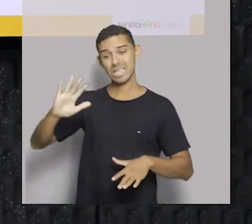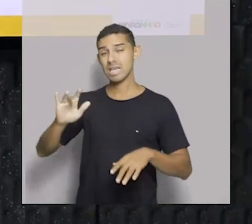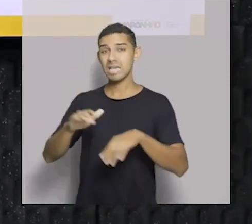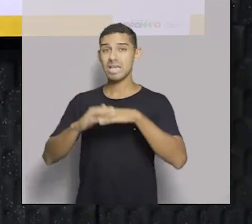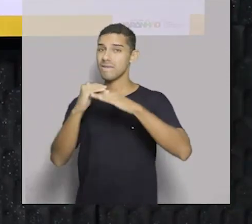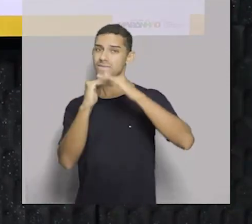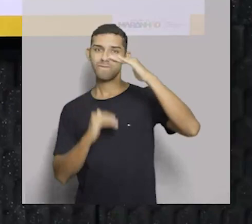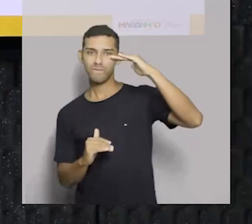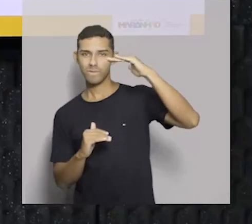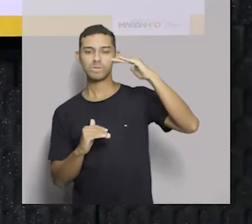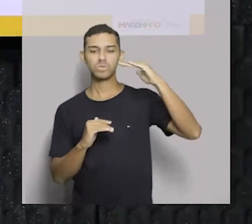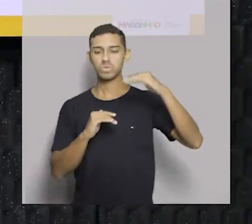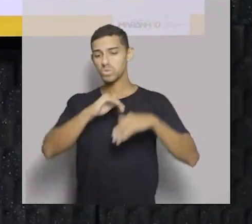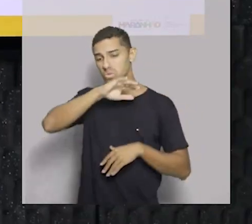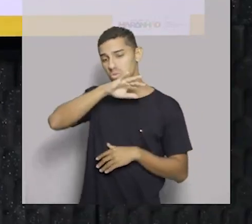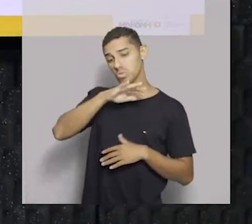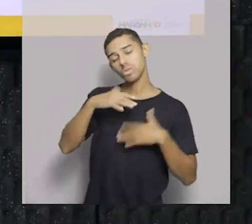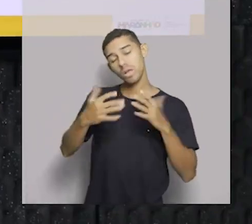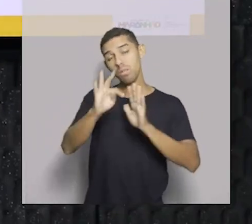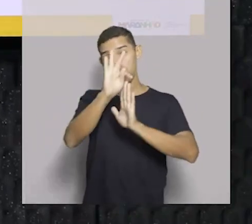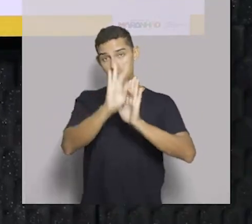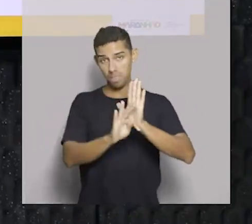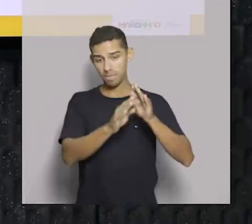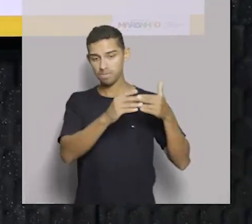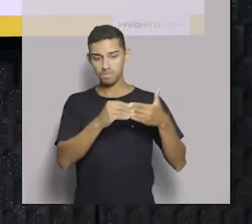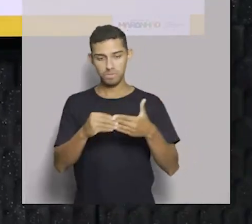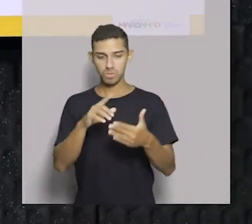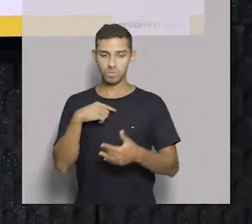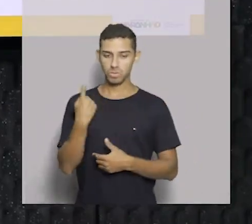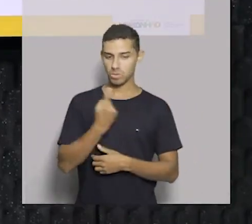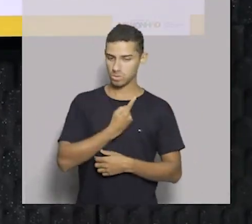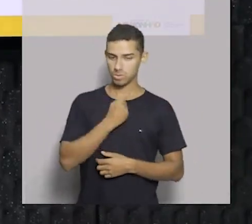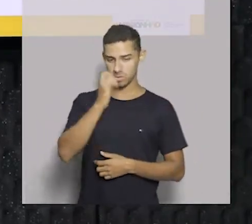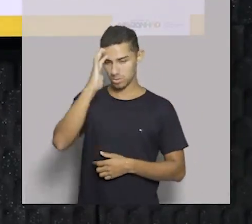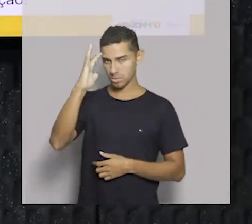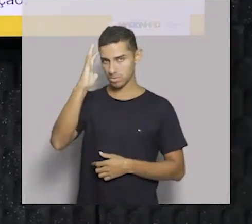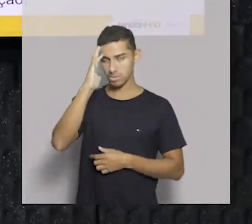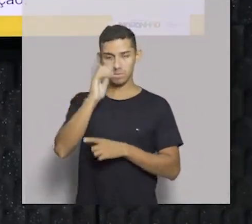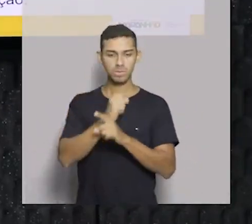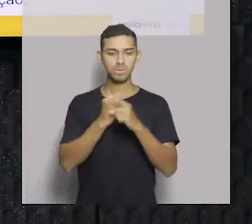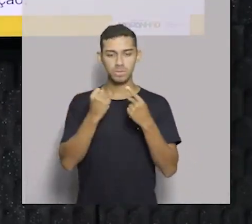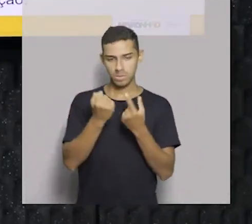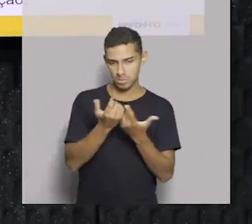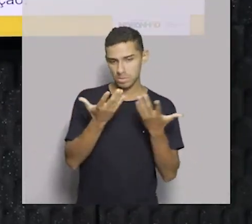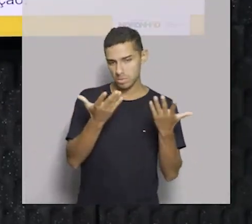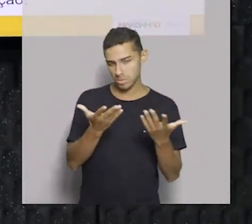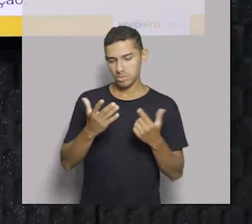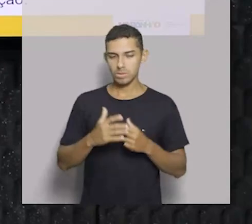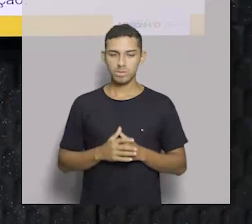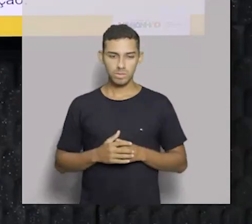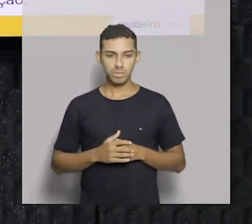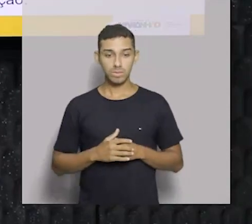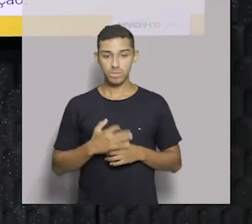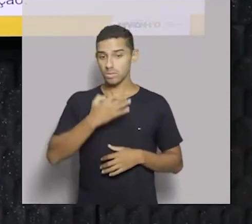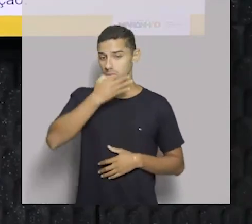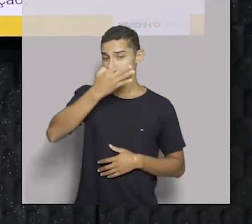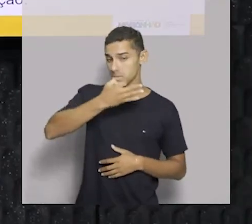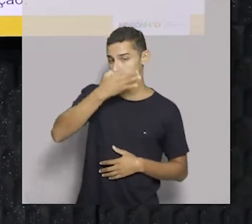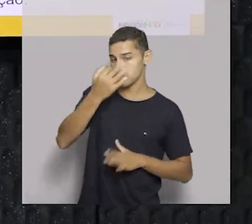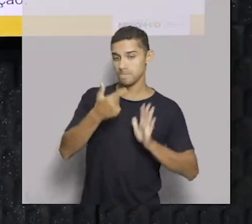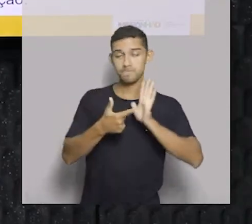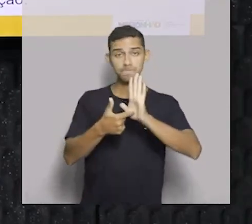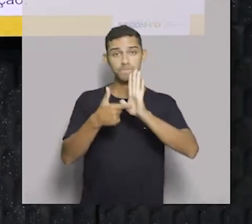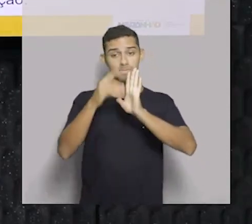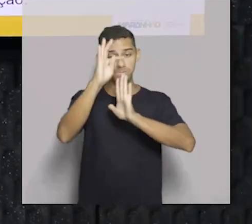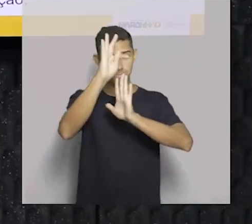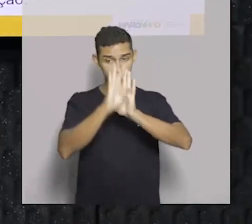desvantagem então isso foi o que o texto traz para a gente a ideia do racismo institucional o argumento apresentado